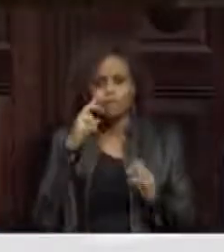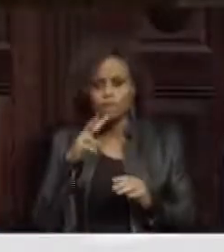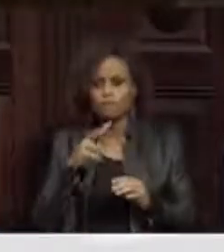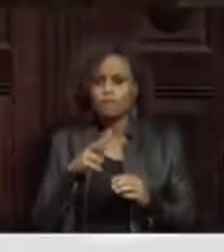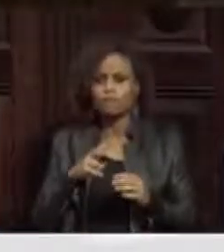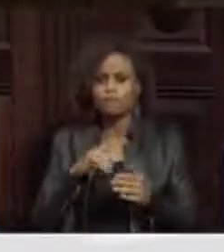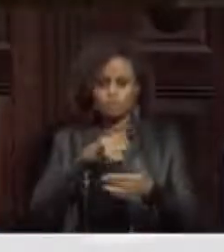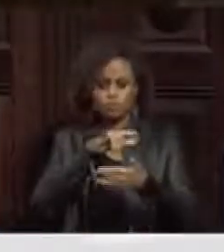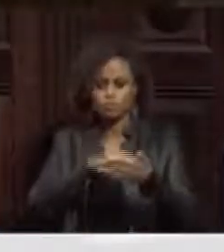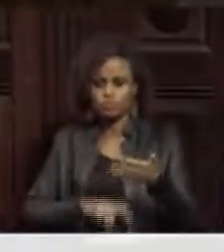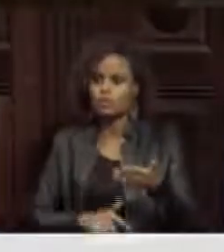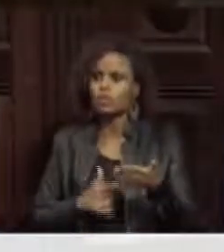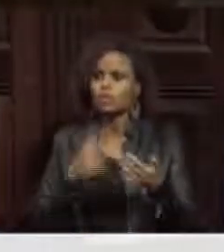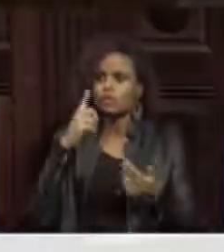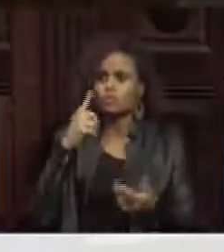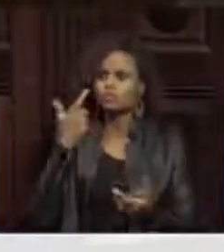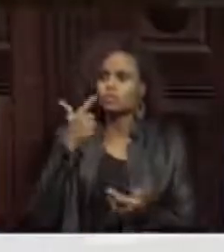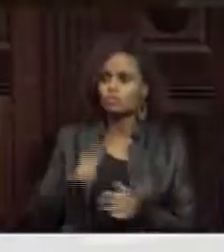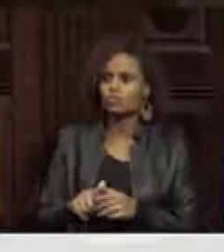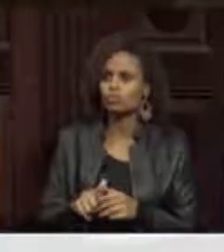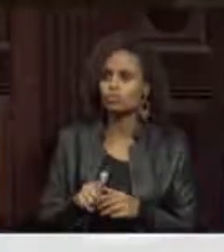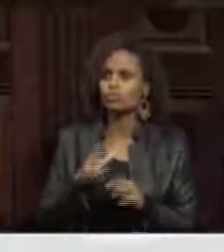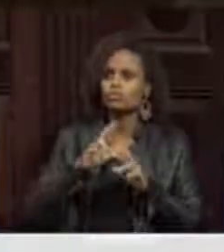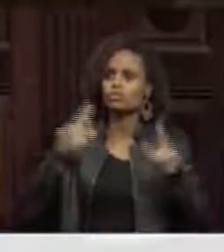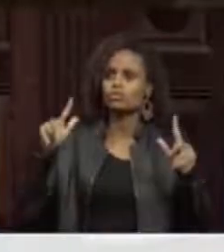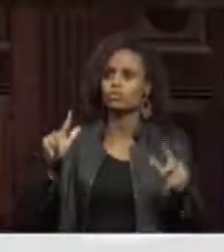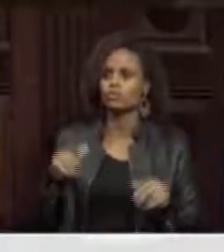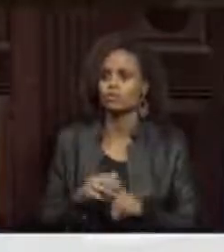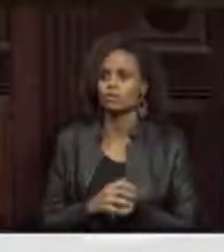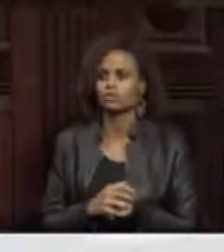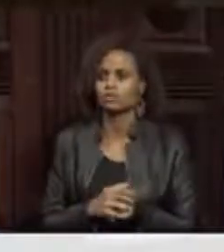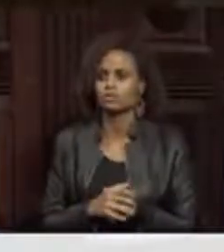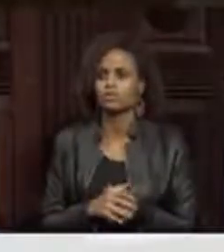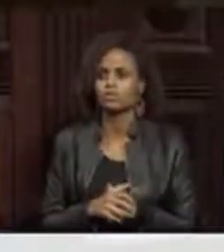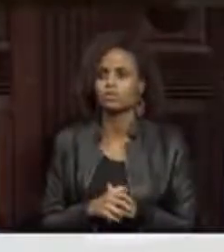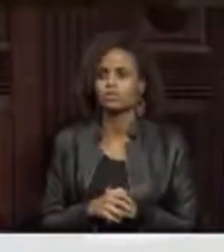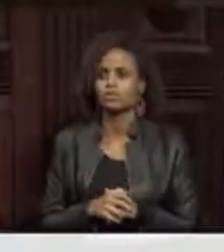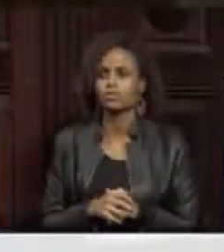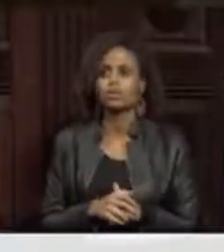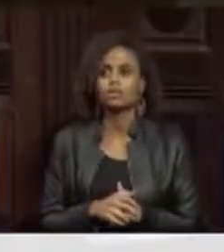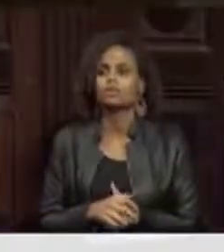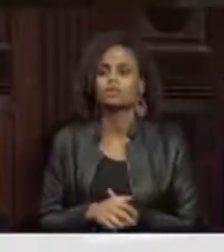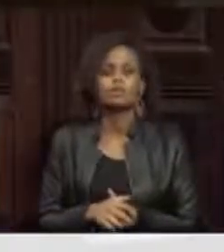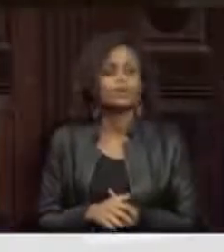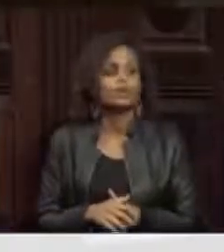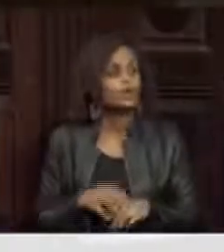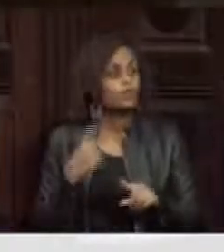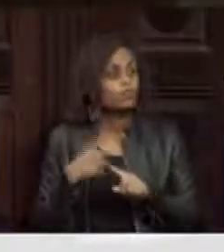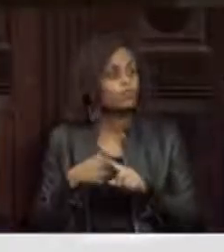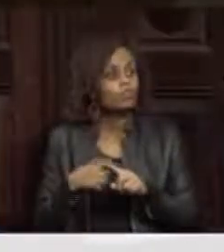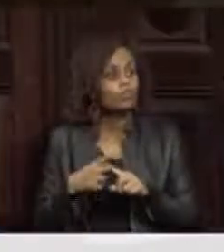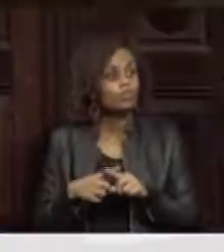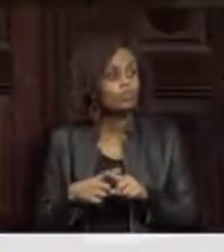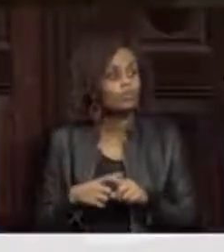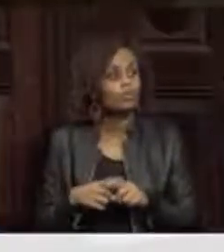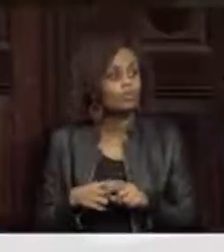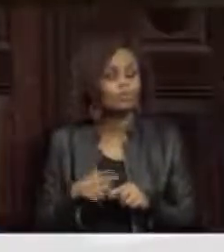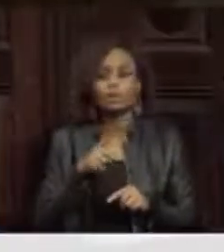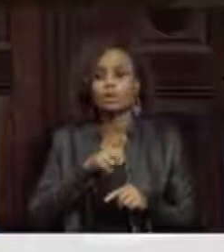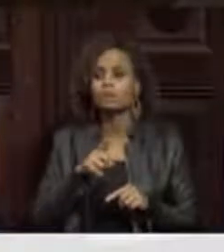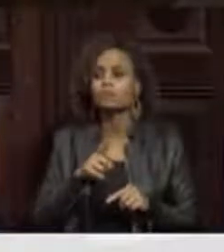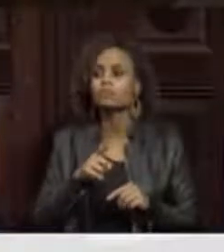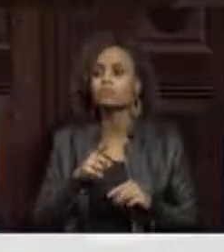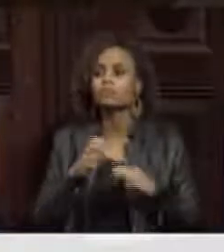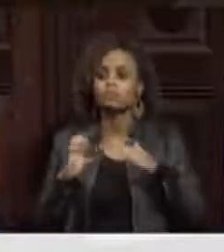isenção, mas tem que rever o contrato para que esses grandes empresários que